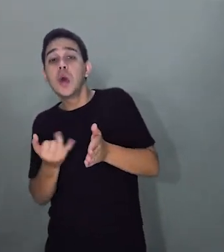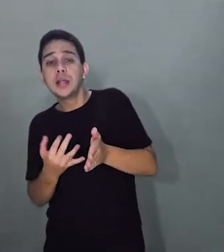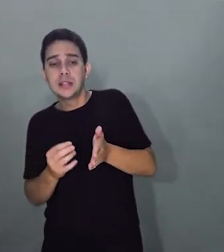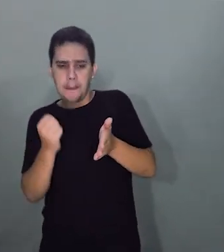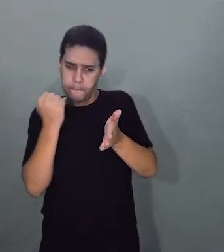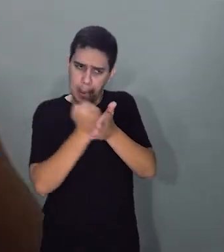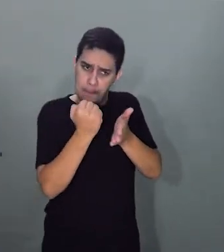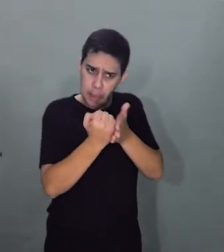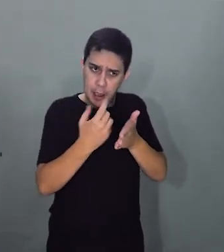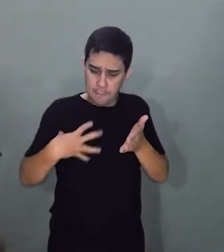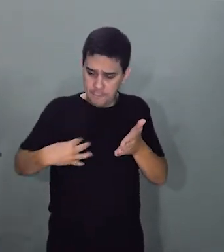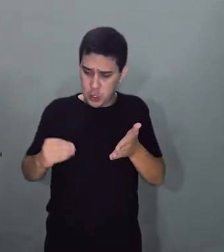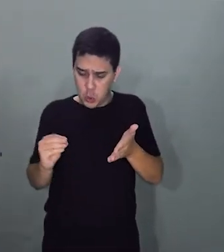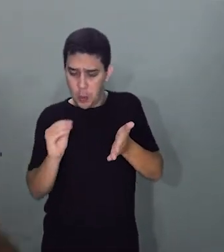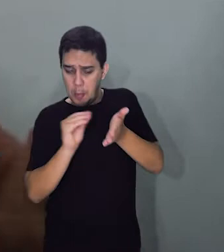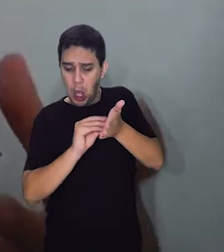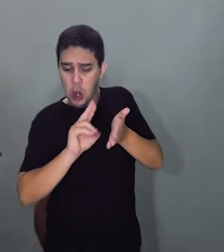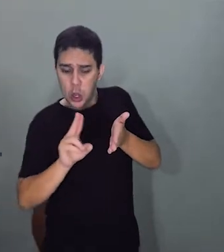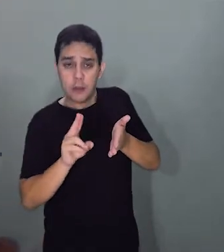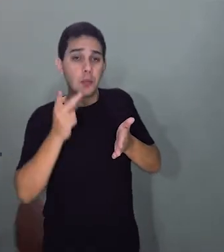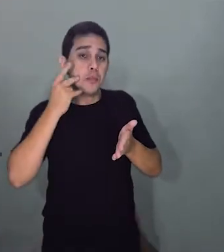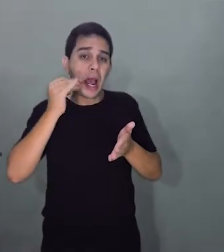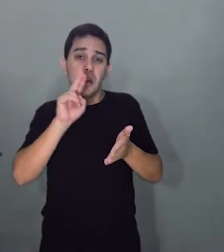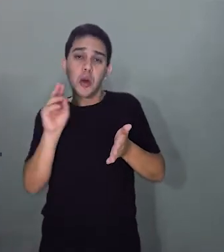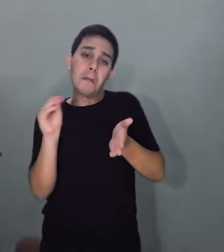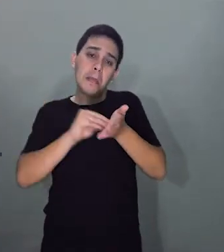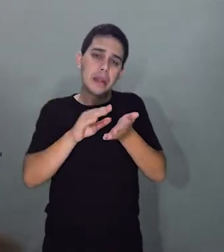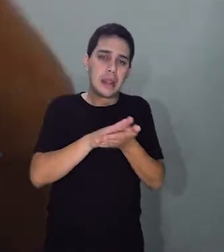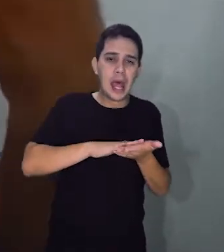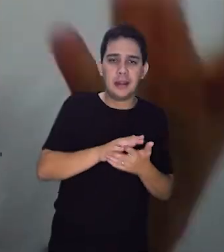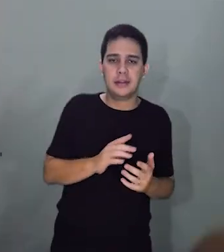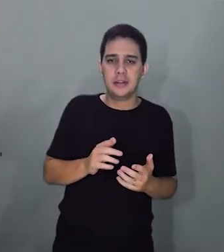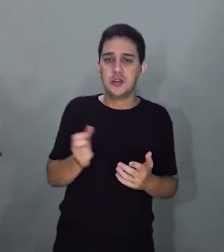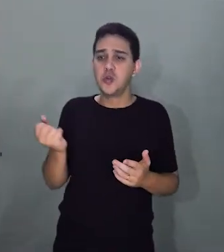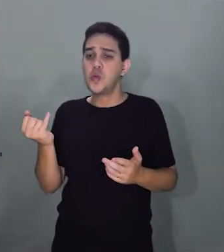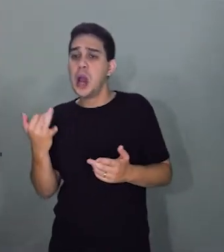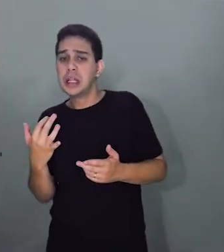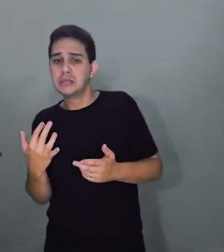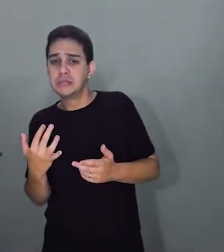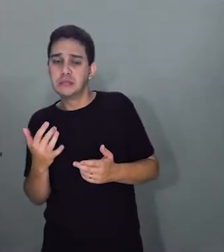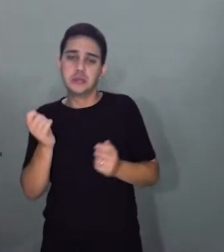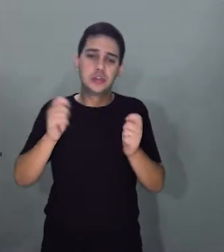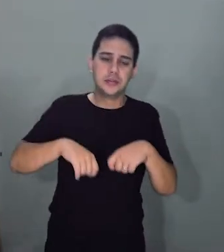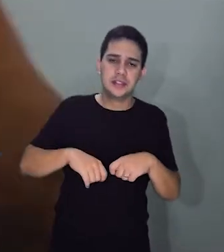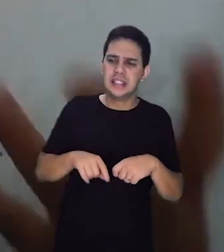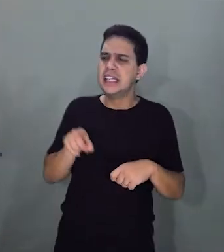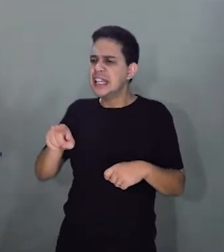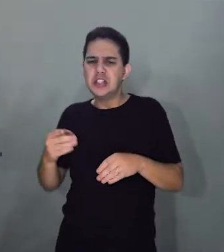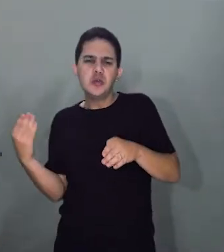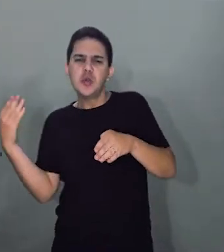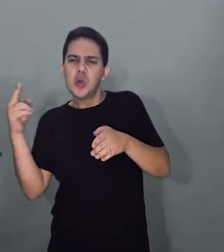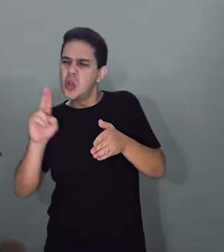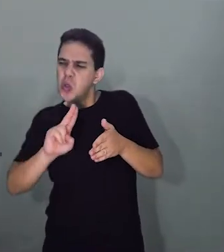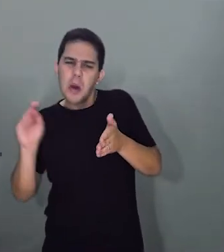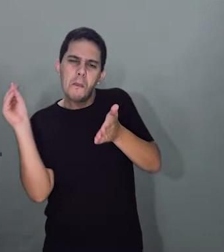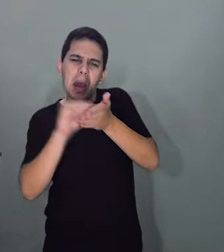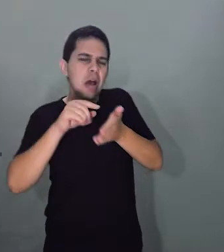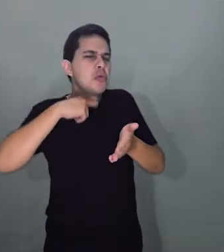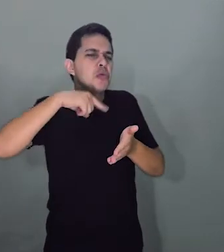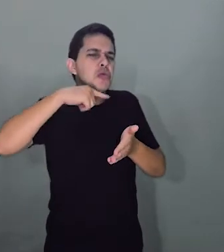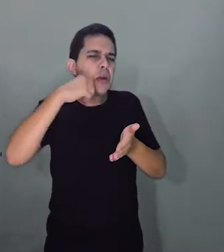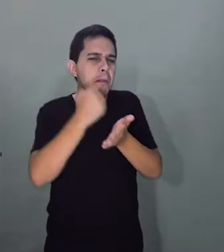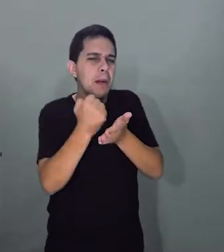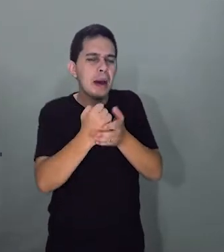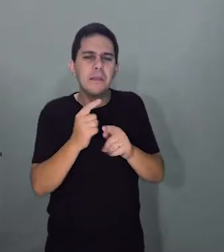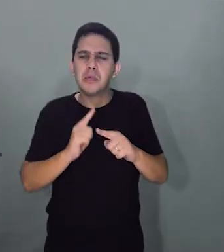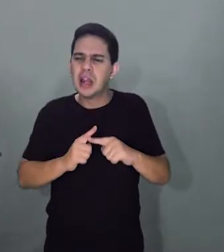sem registro, quantos saíram e por quê? Qual o motivo? Porque o cartório estava fechado, né? Ou porque o pai não